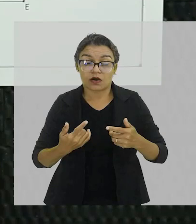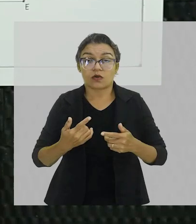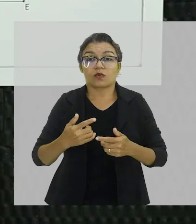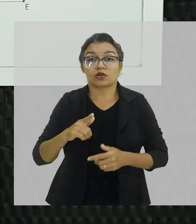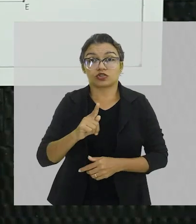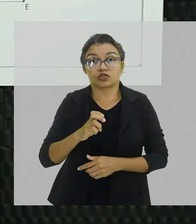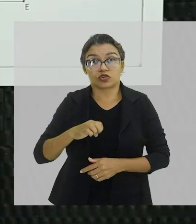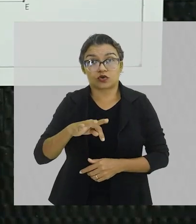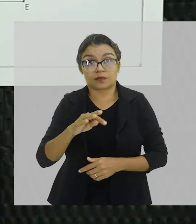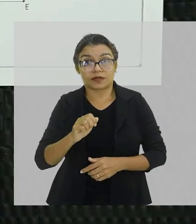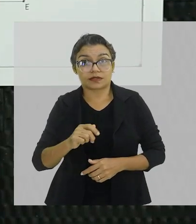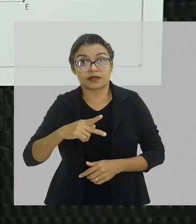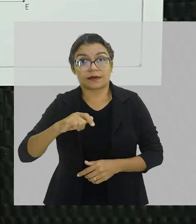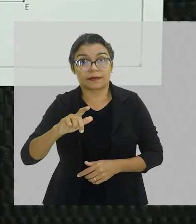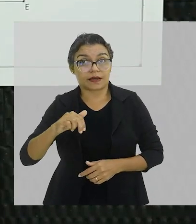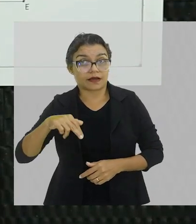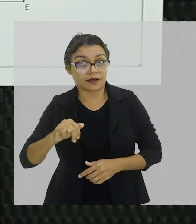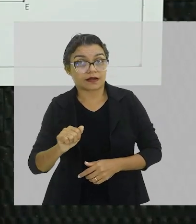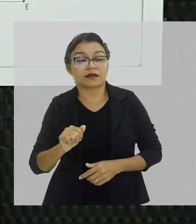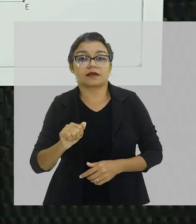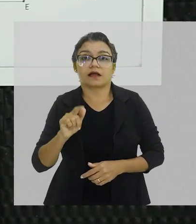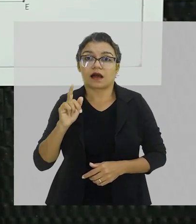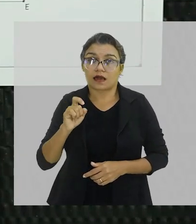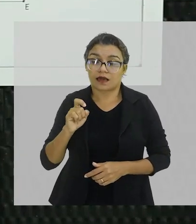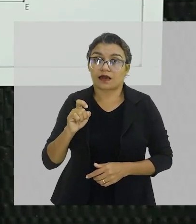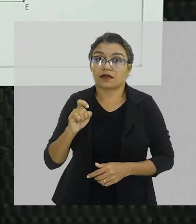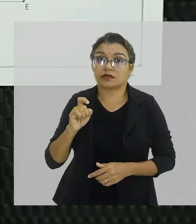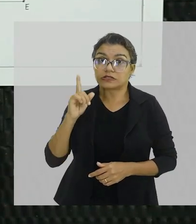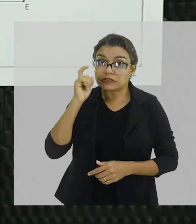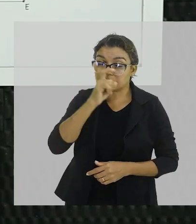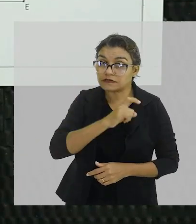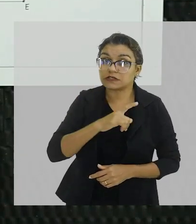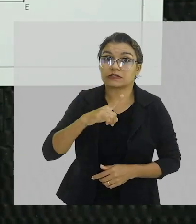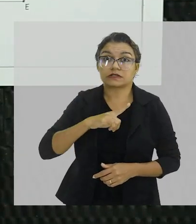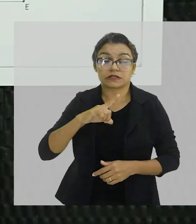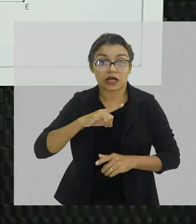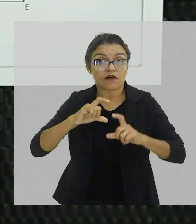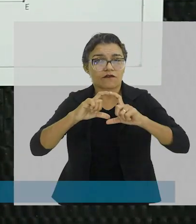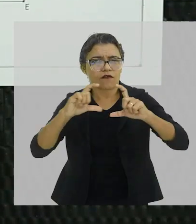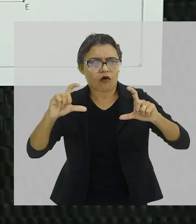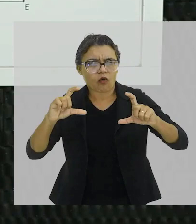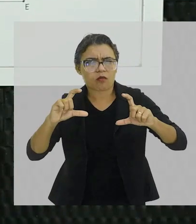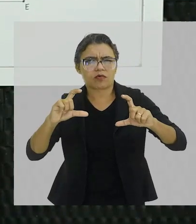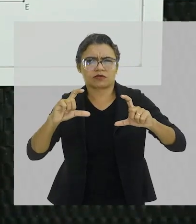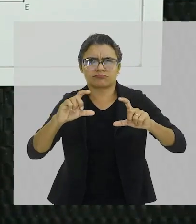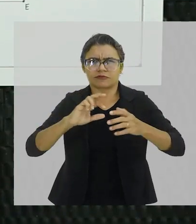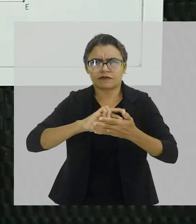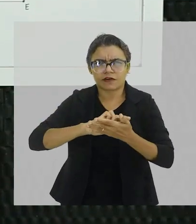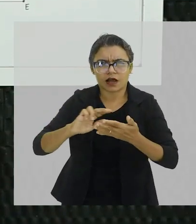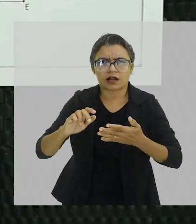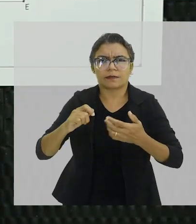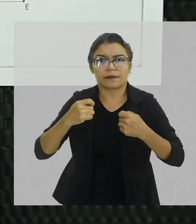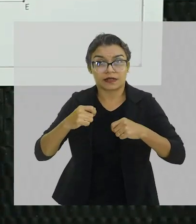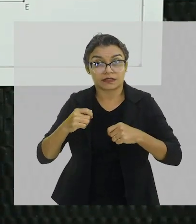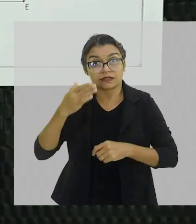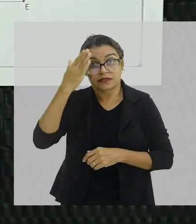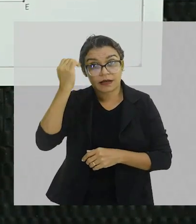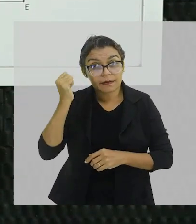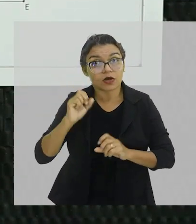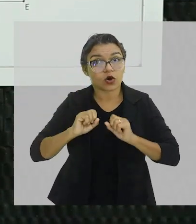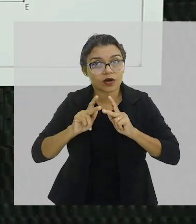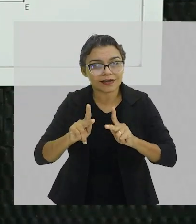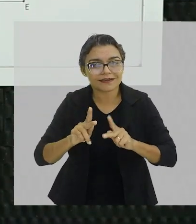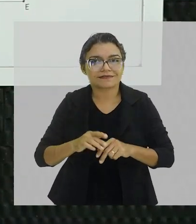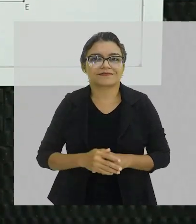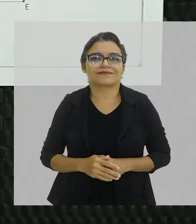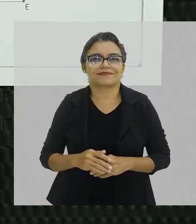às vezes a questão é muito simples de fazer, mas é cheio de propriedade, cheio de formulazinhas que a gente tem que dominar isso aí. Beleza,